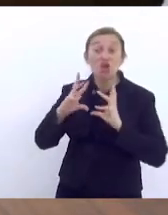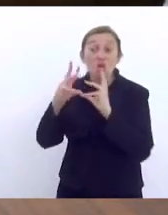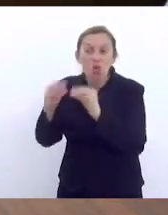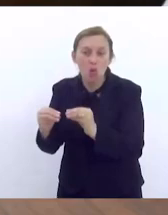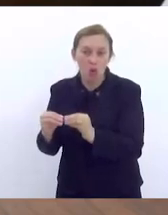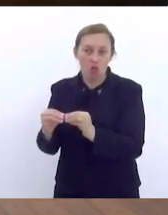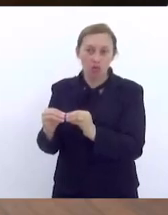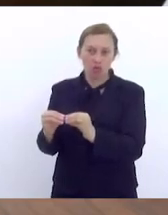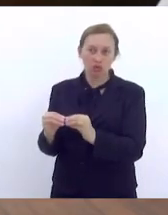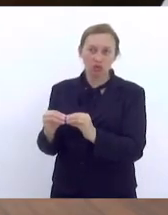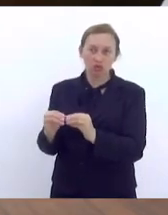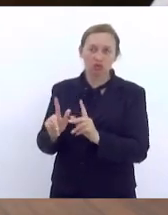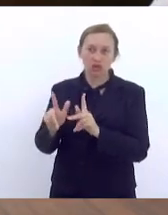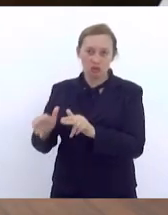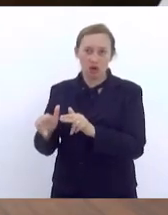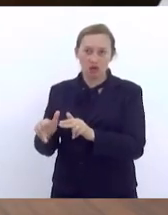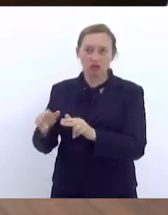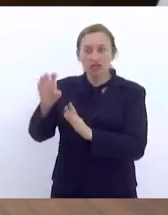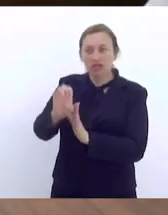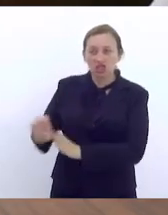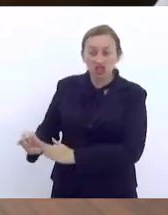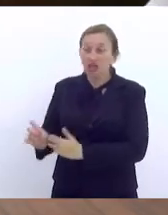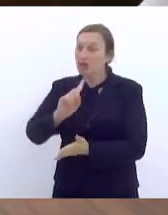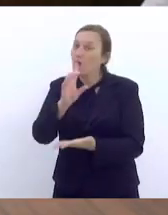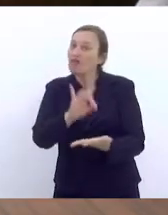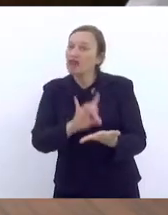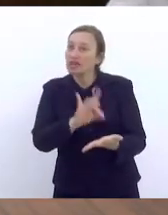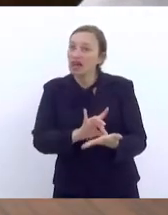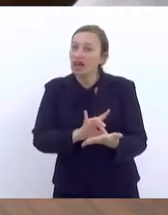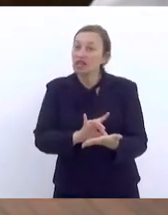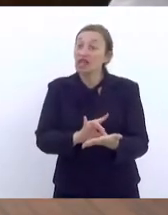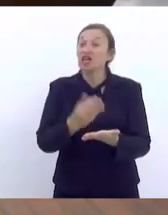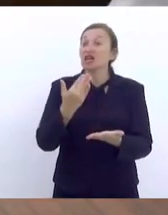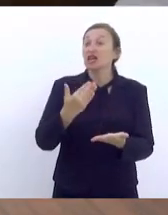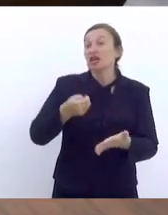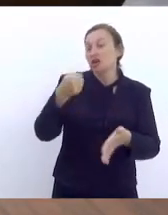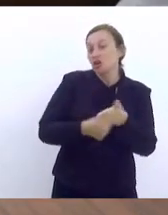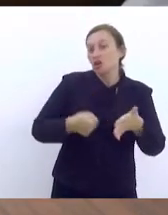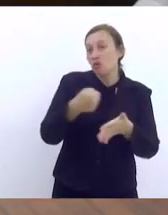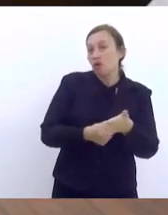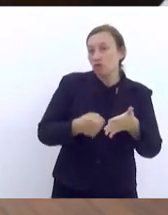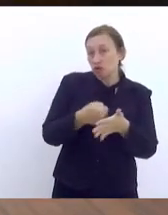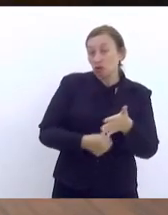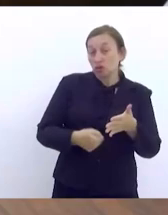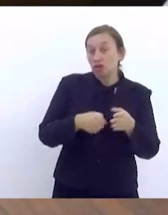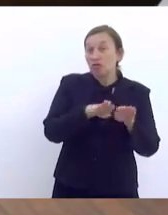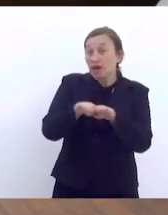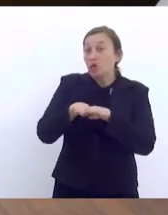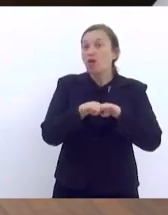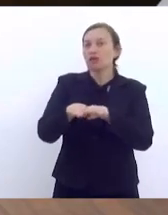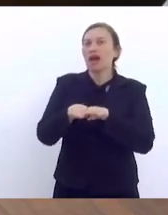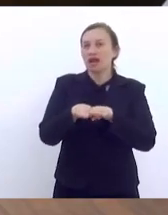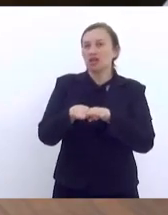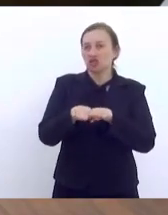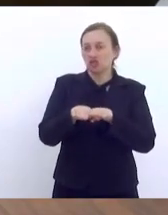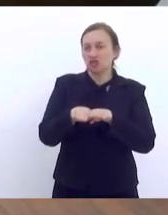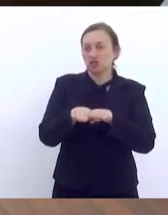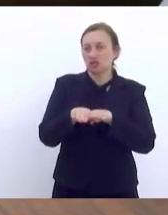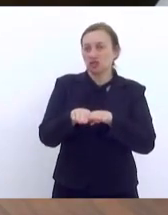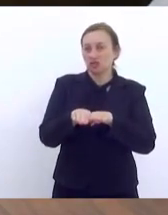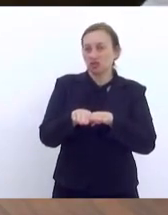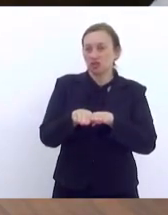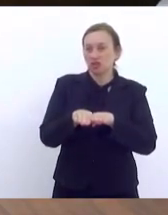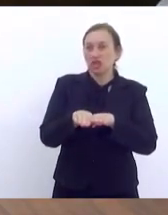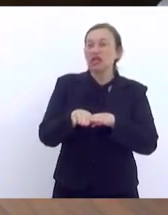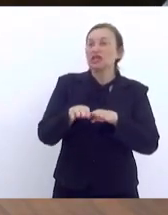da esquerda não é verdade a gente tem que deixar claro isso aqui a gente luta por igualdade de tratamento igual de tratamento é se a Renata sofreu algo e todo mundo